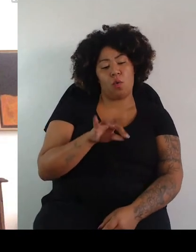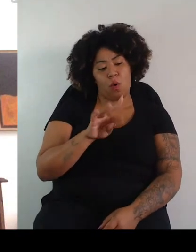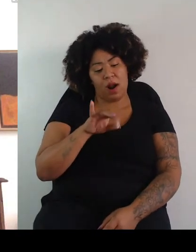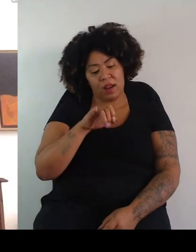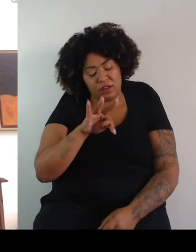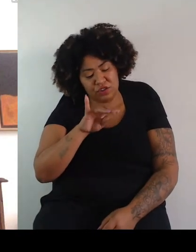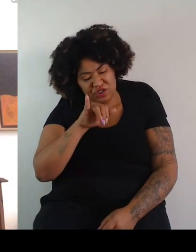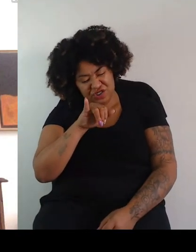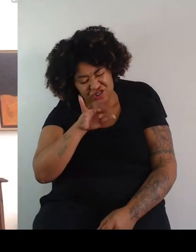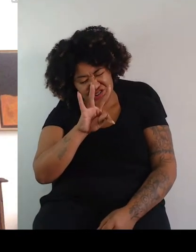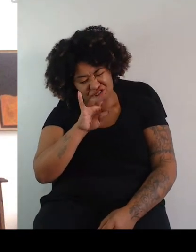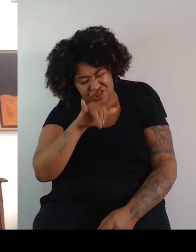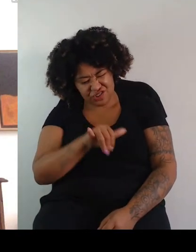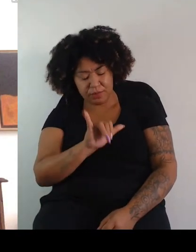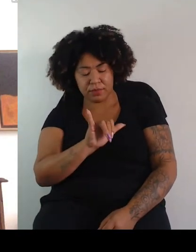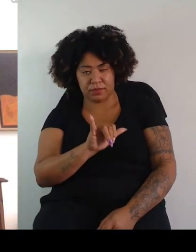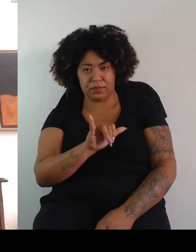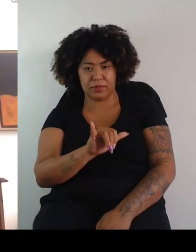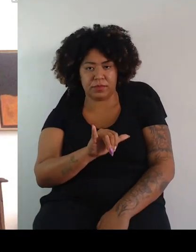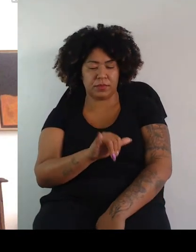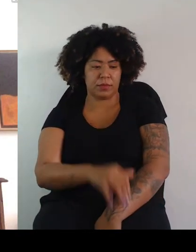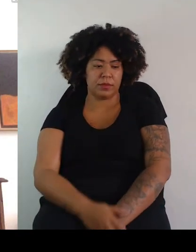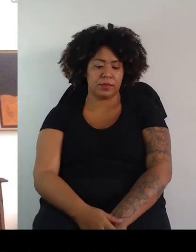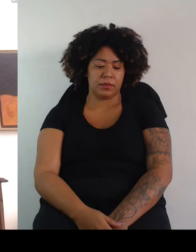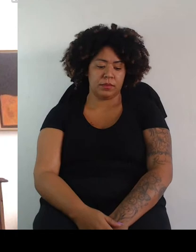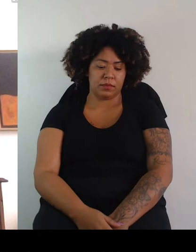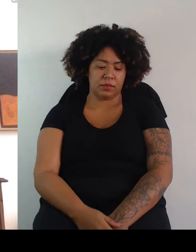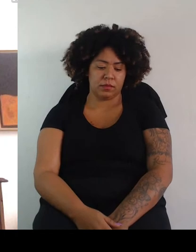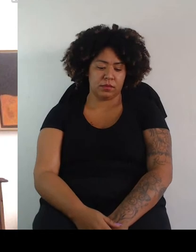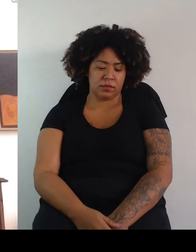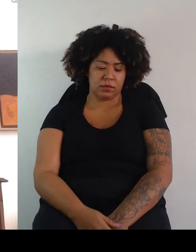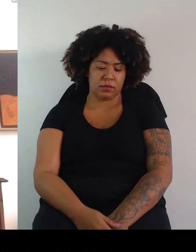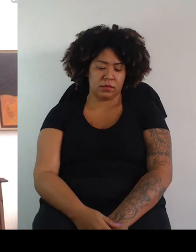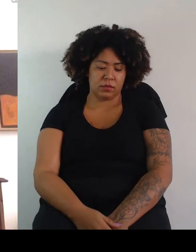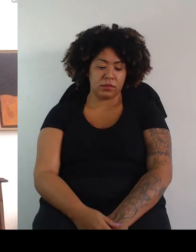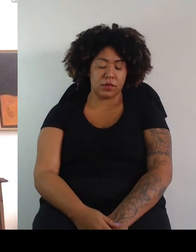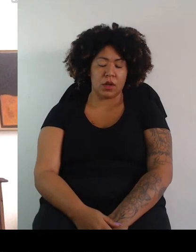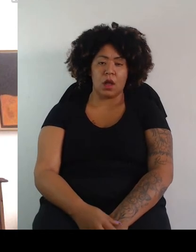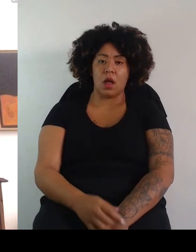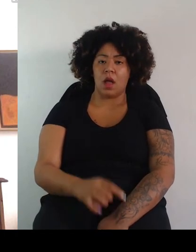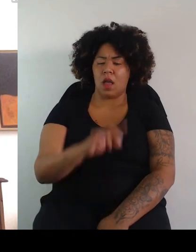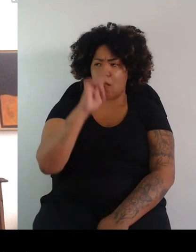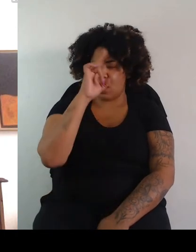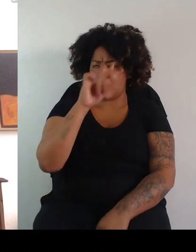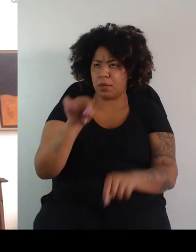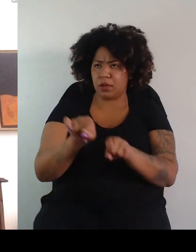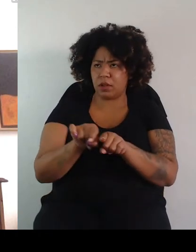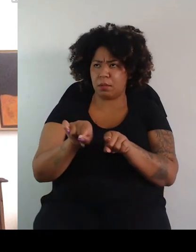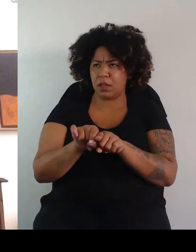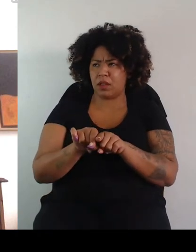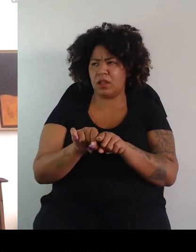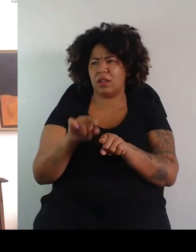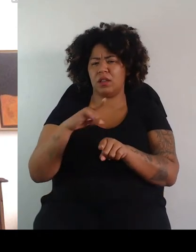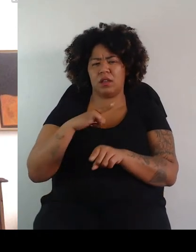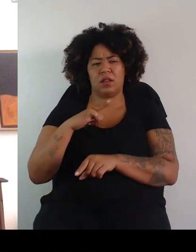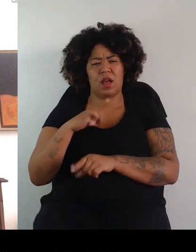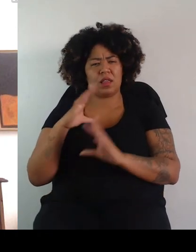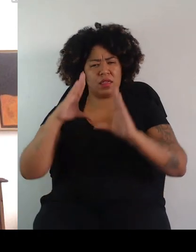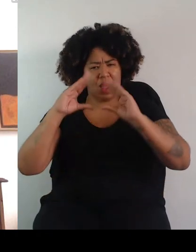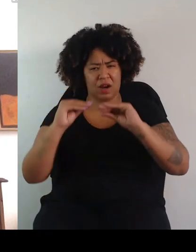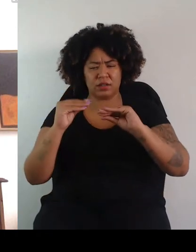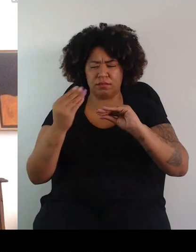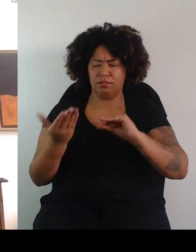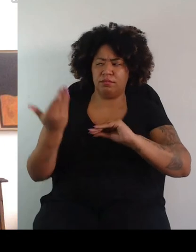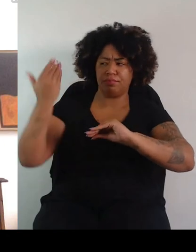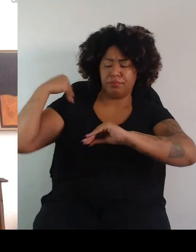alguém do que ele estavam fazendo Naquela tarde eu acho que a pessoa disse alguma coisa assim olha eu abri